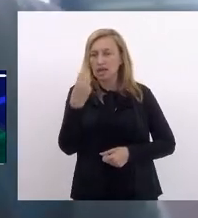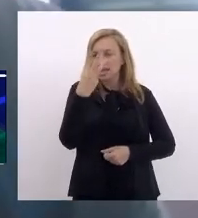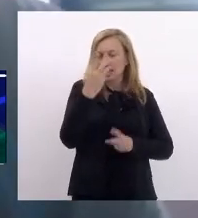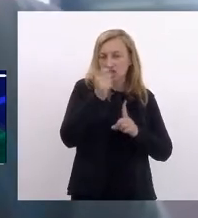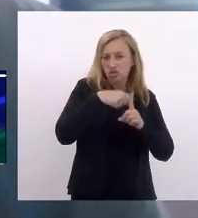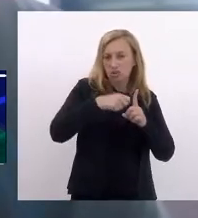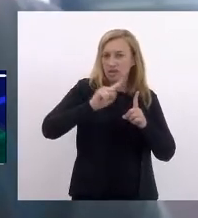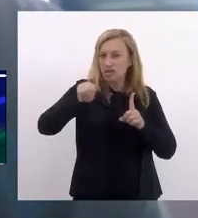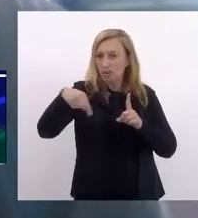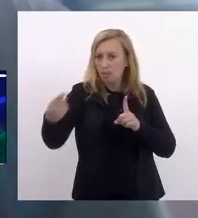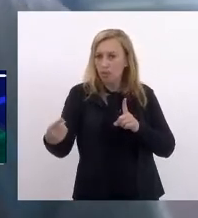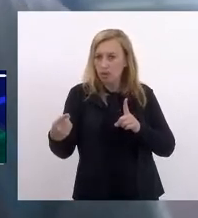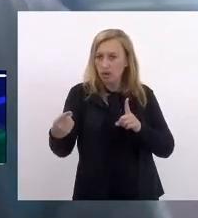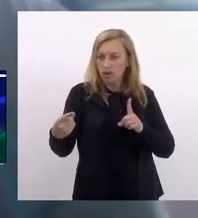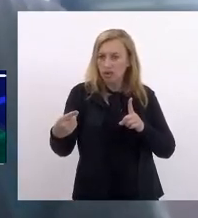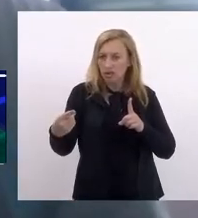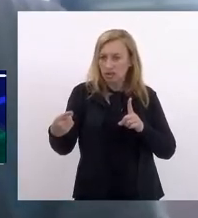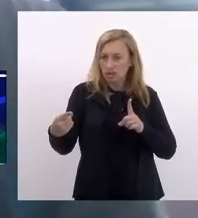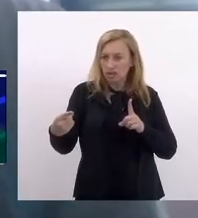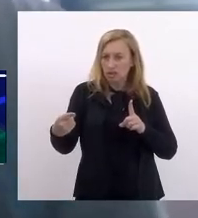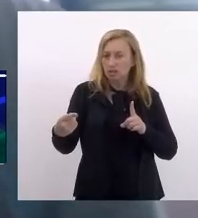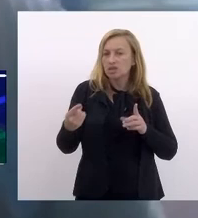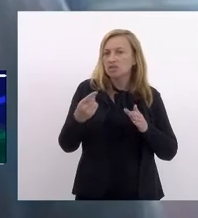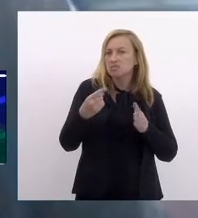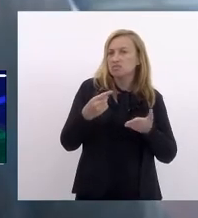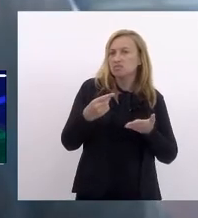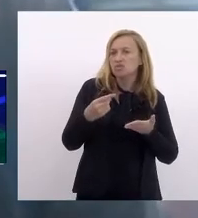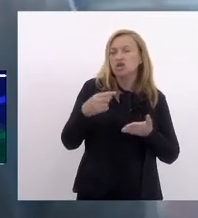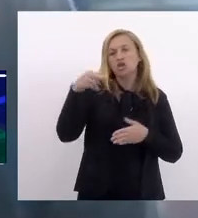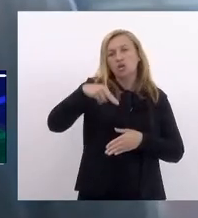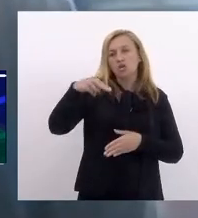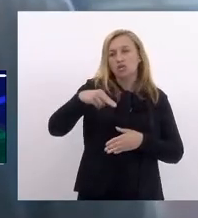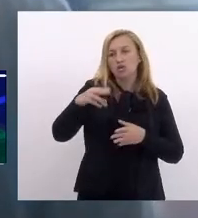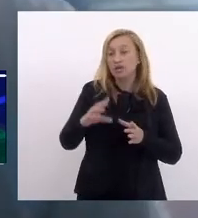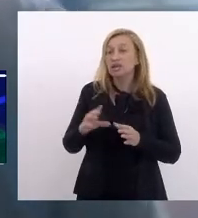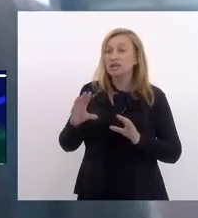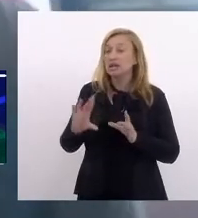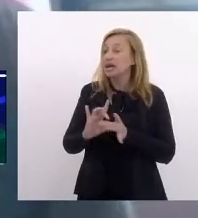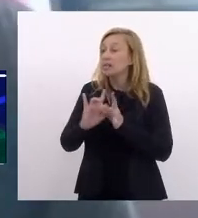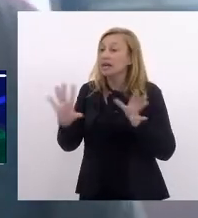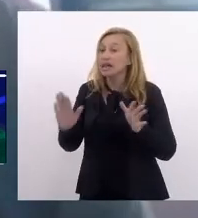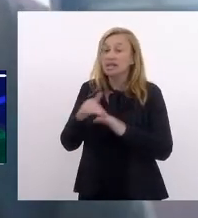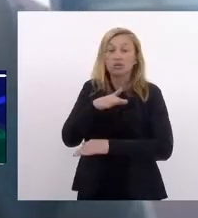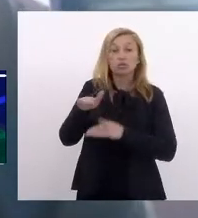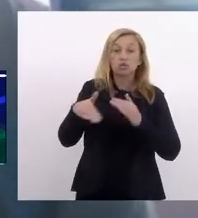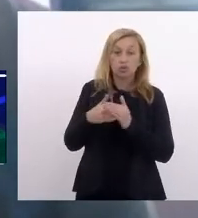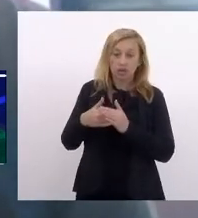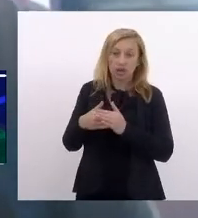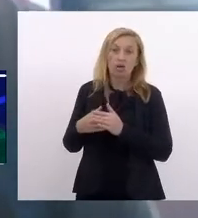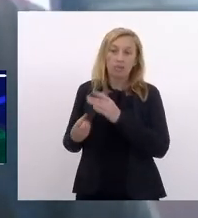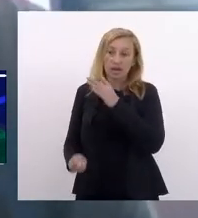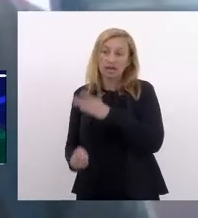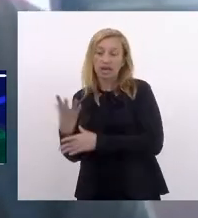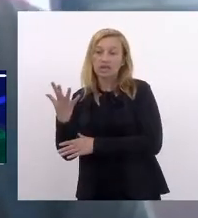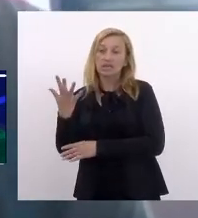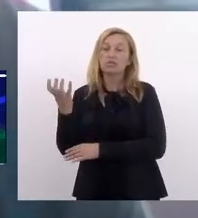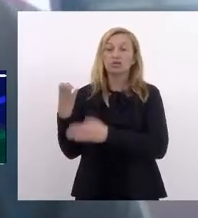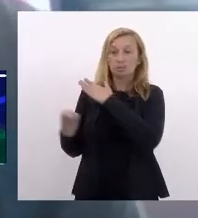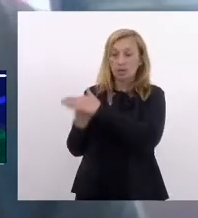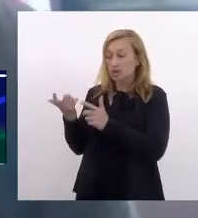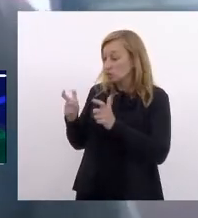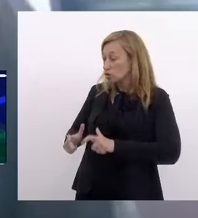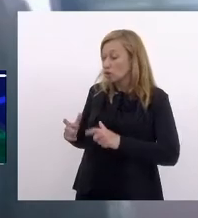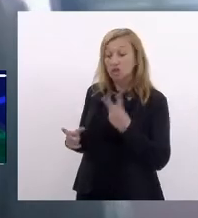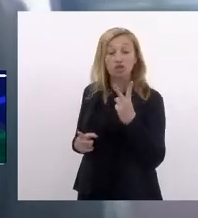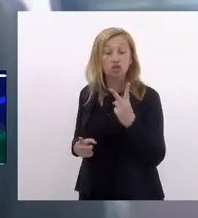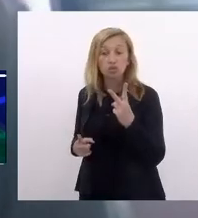3 meses depois, em meados de novembro, deu a LI, a licença de instalação. Então, essas duas licenças foram